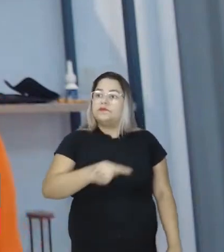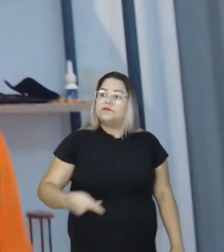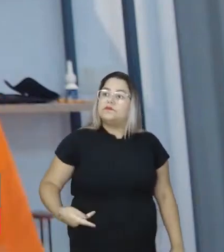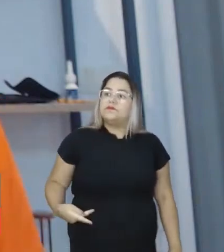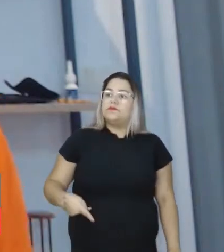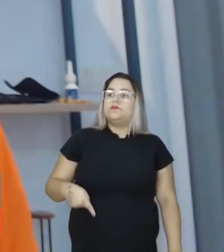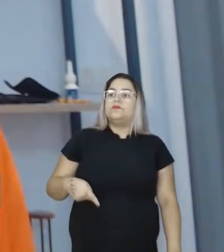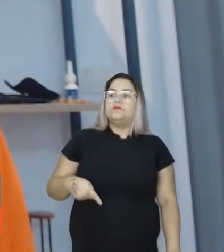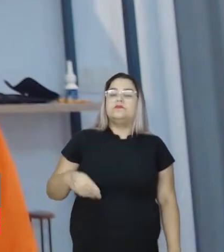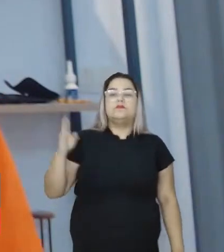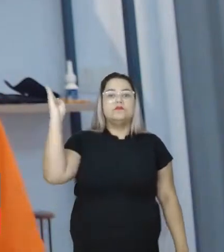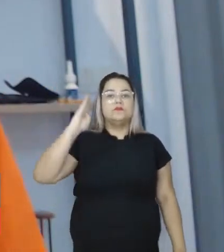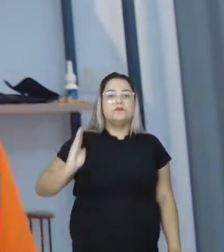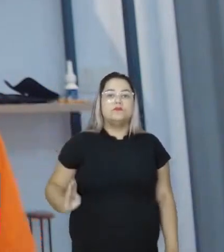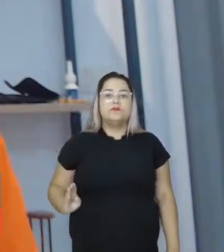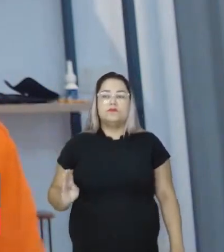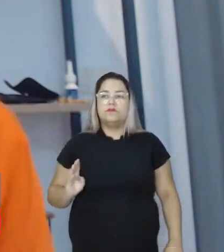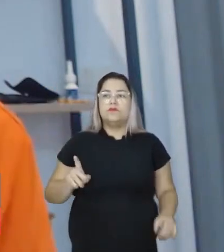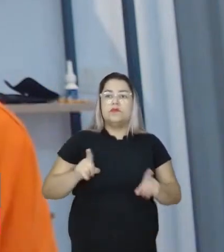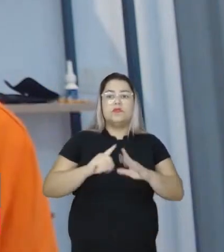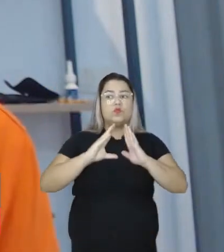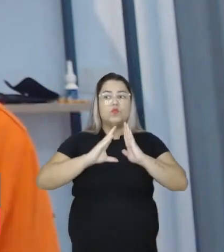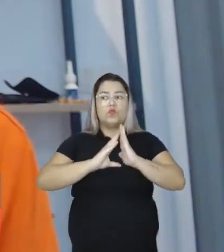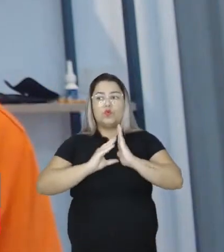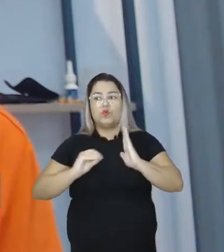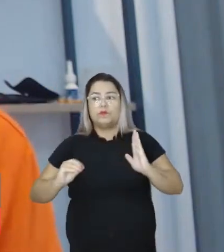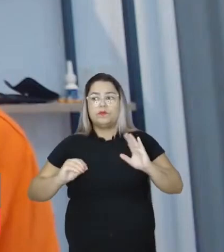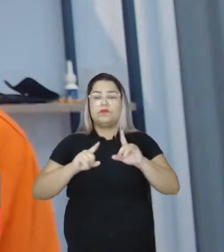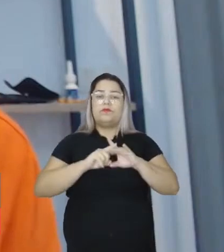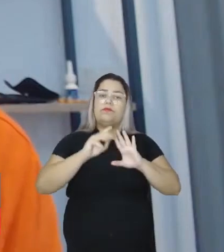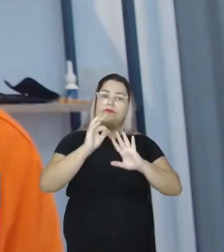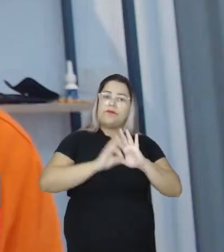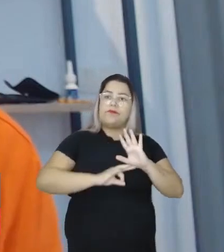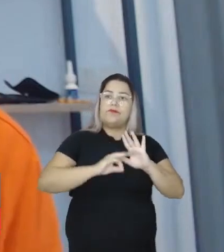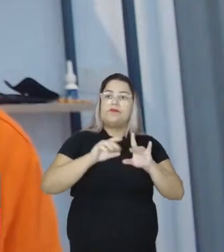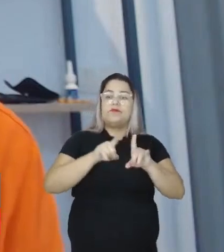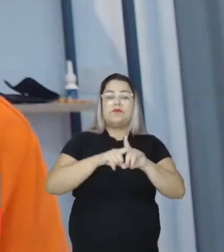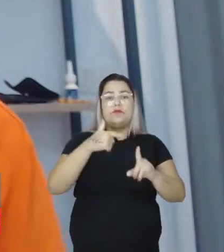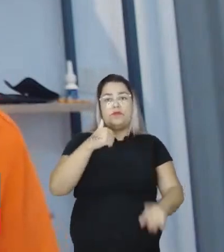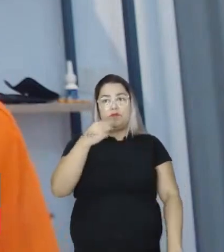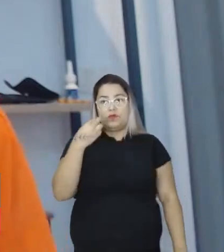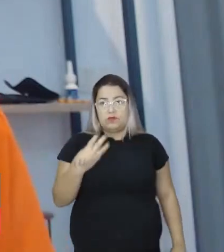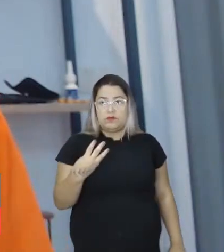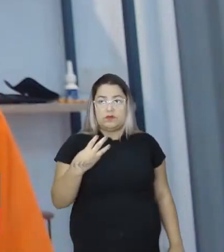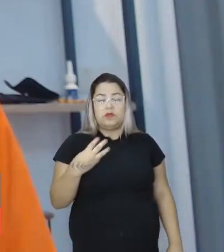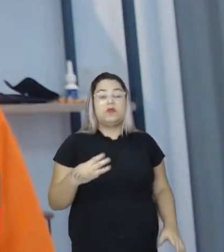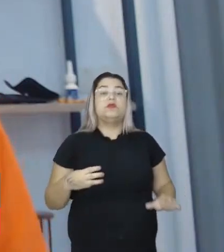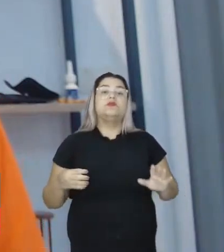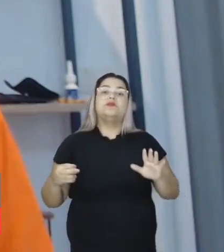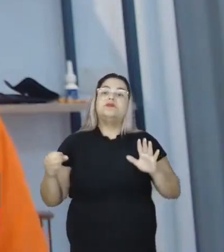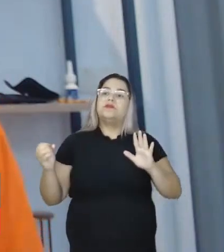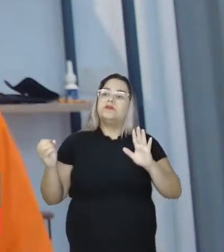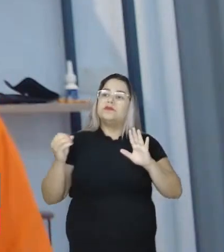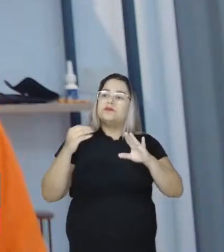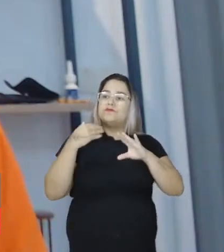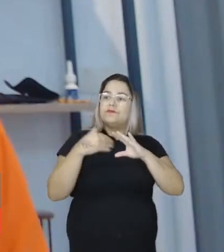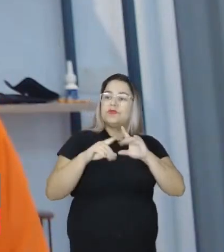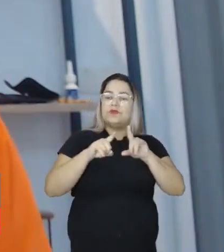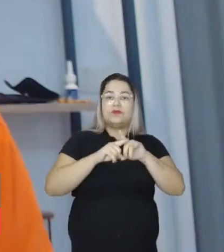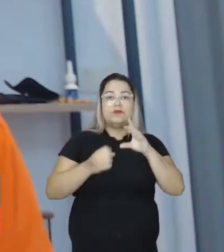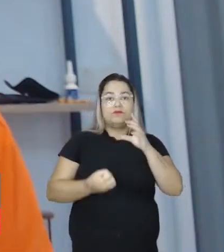faz o famoso copiou-colou. Ele copia o texto da resolução 23, cola e cria a